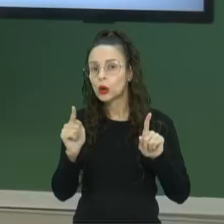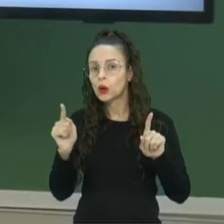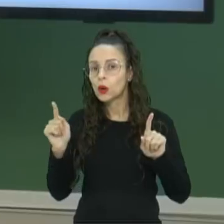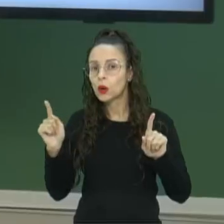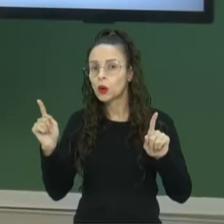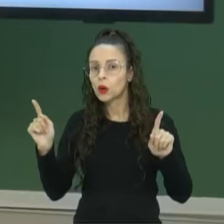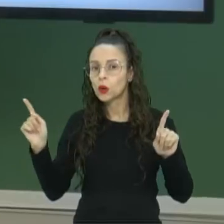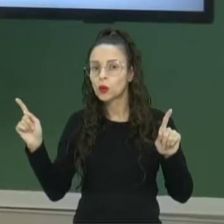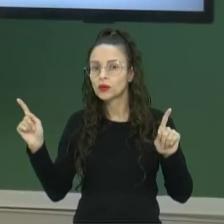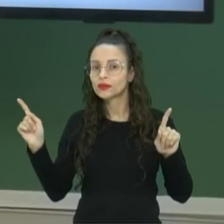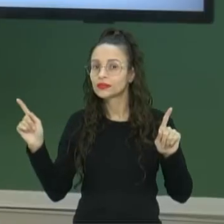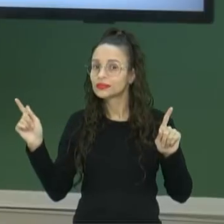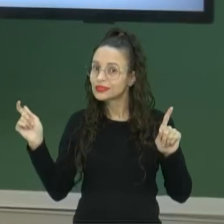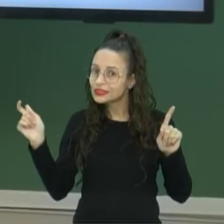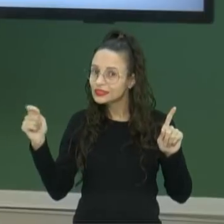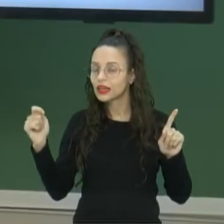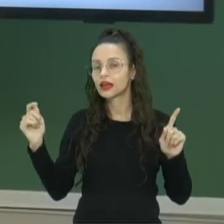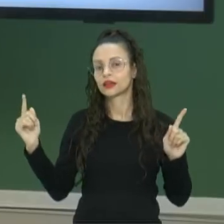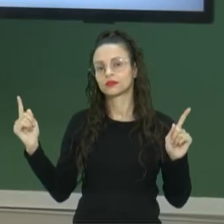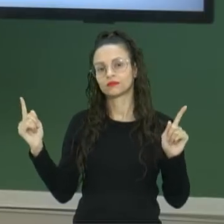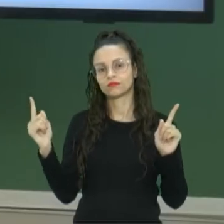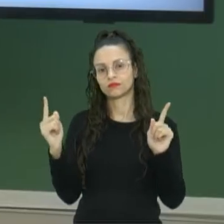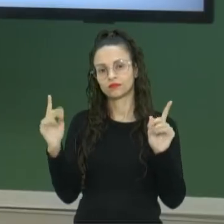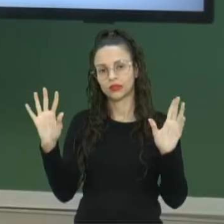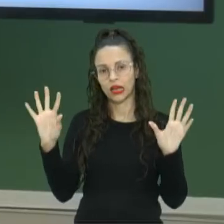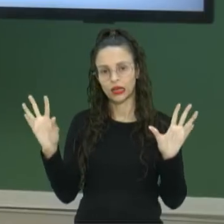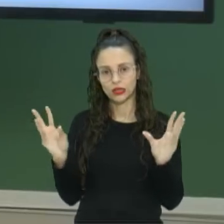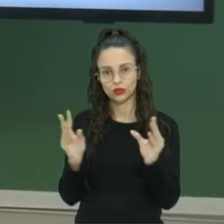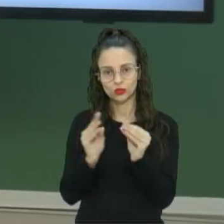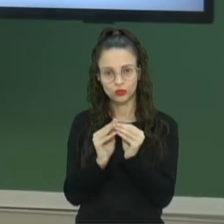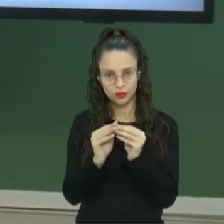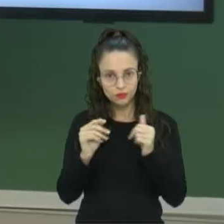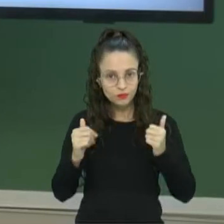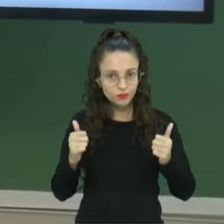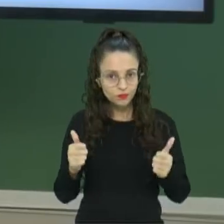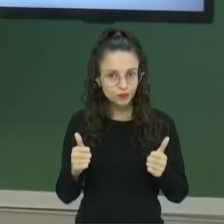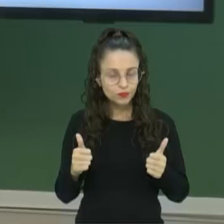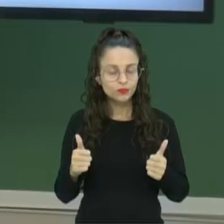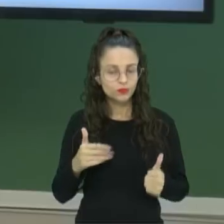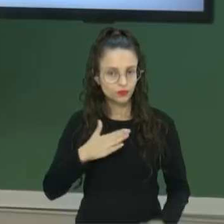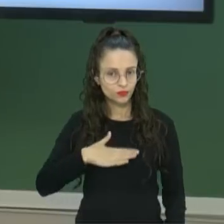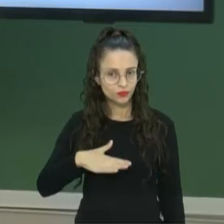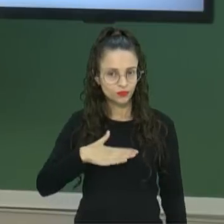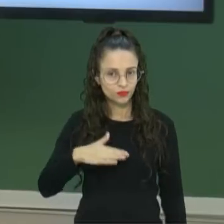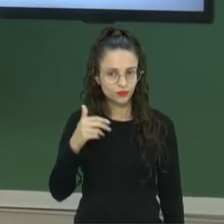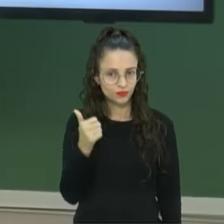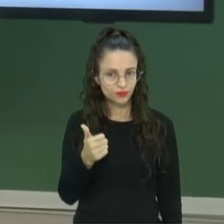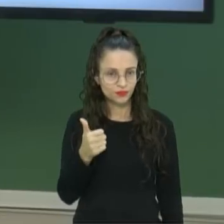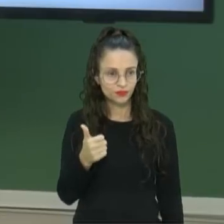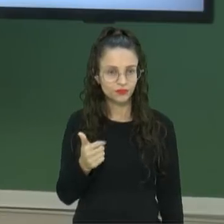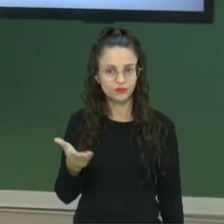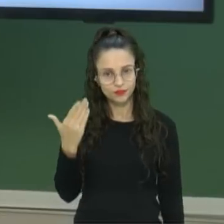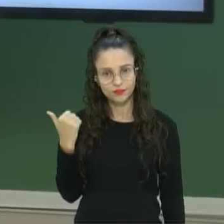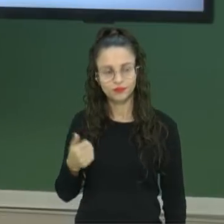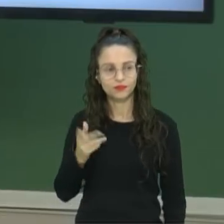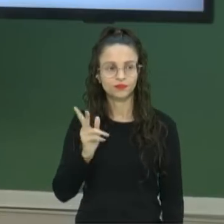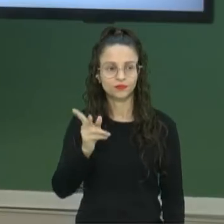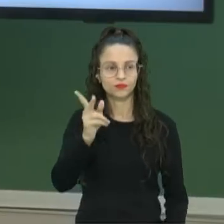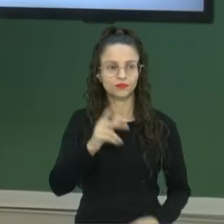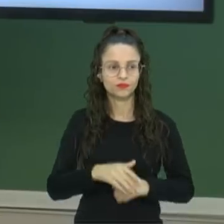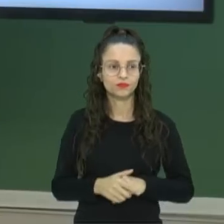gente conseguiu dar uma resumida nela. Beleza? Tranquilo? Então, vamos lá para o